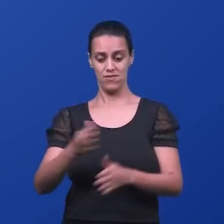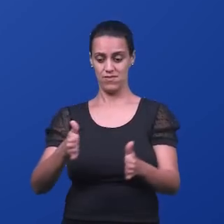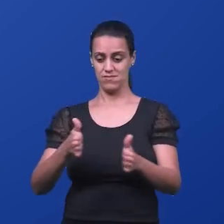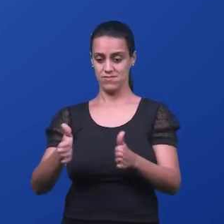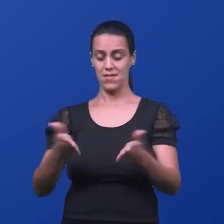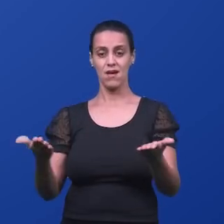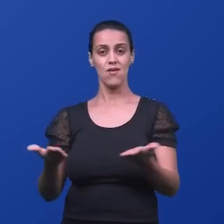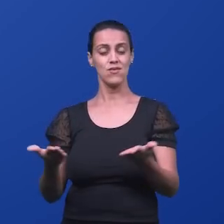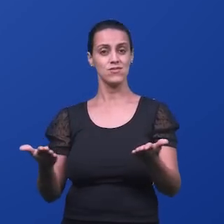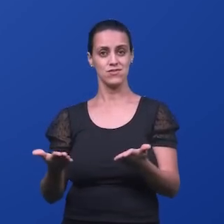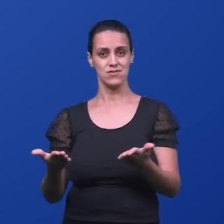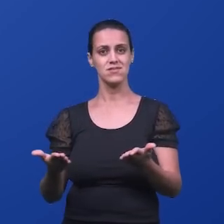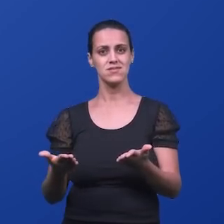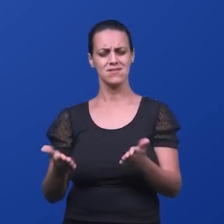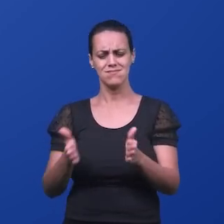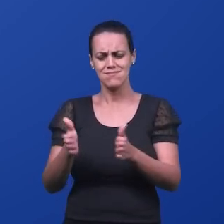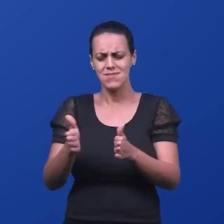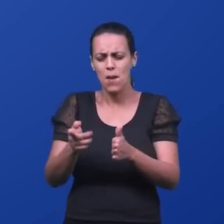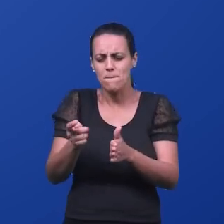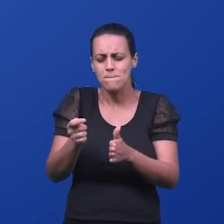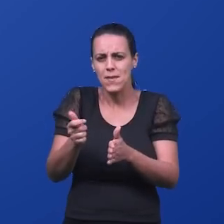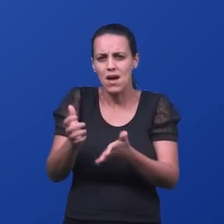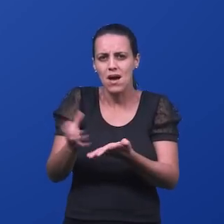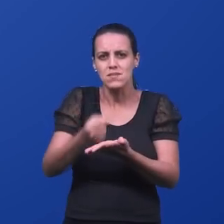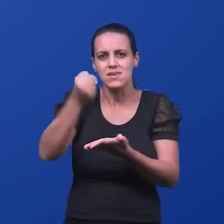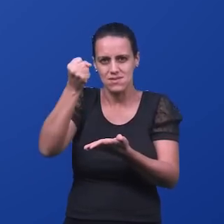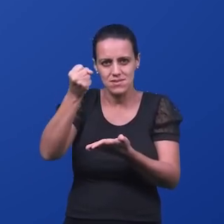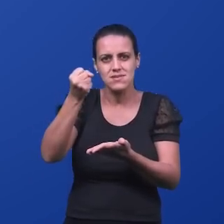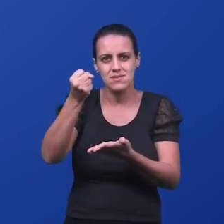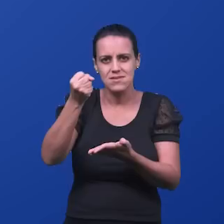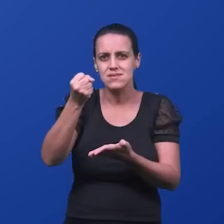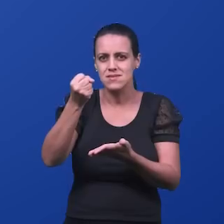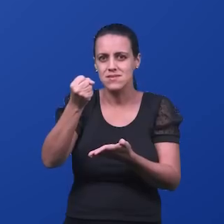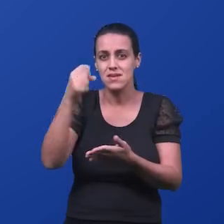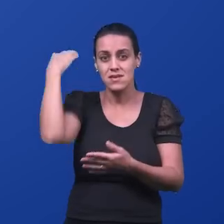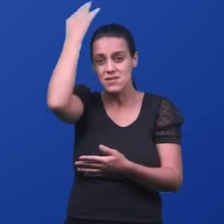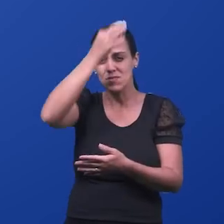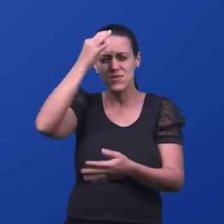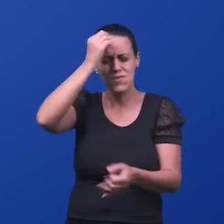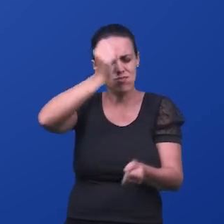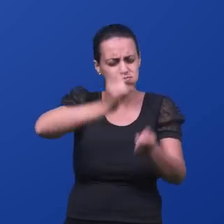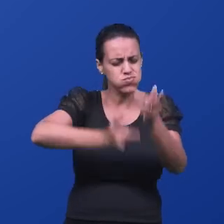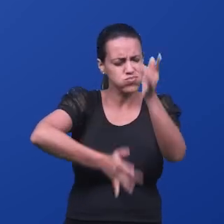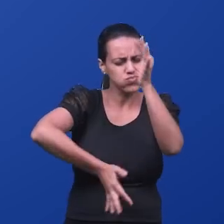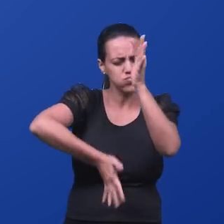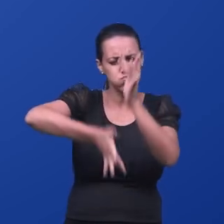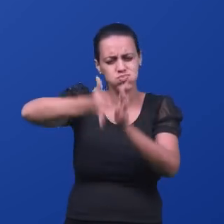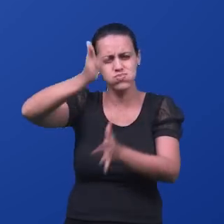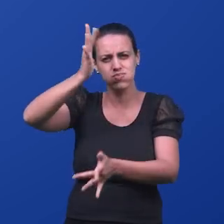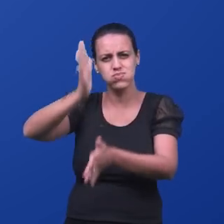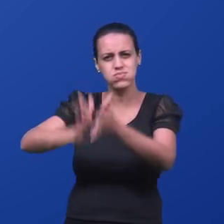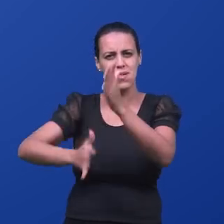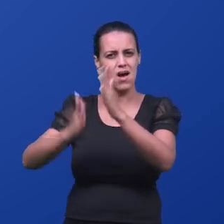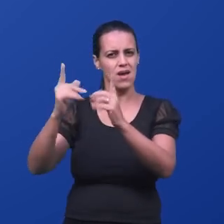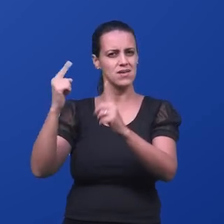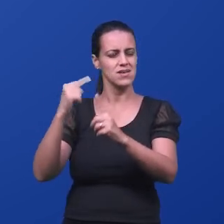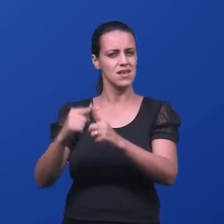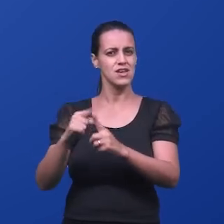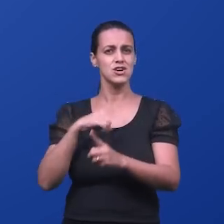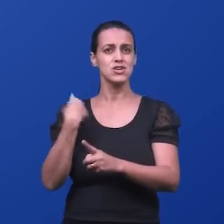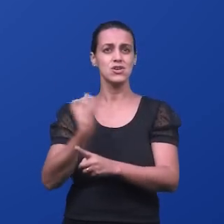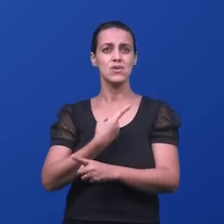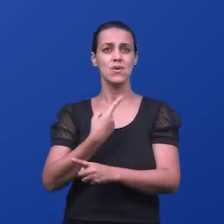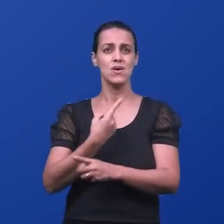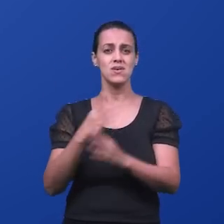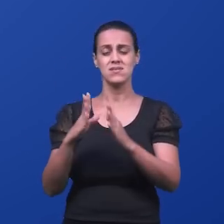nossos dias. É o momento do pré-arrebatamento. É o período onde o Espírito Santo tem sido derramado sobre a igreja. E o apelo da igreja